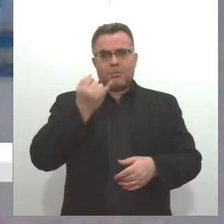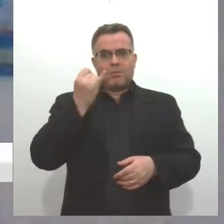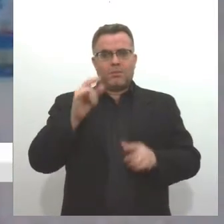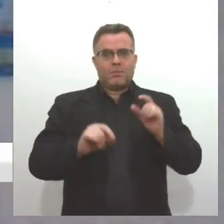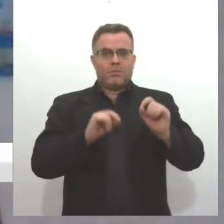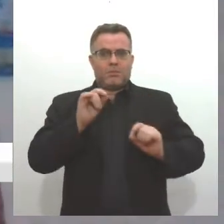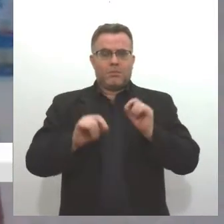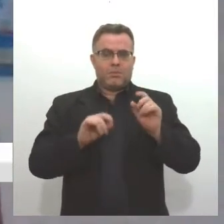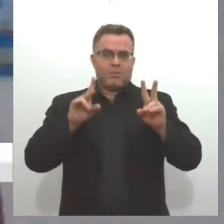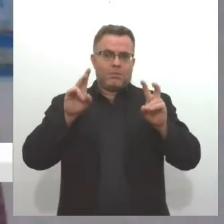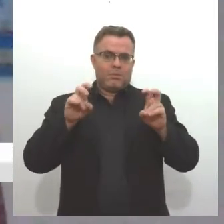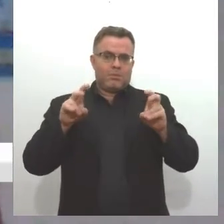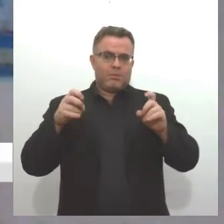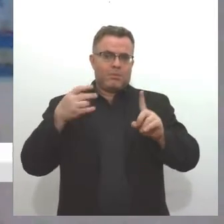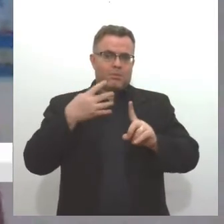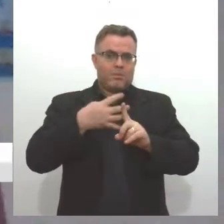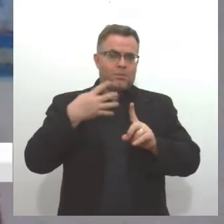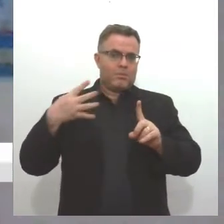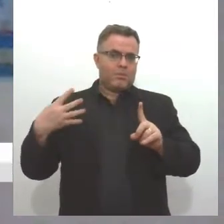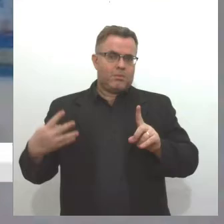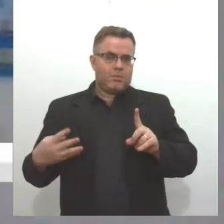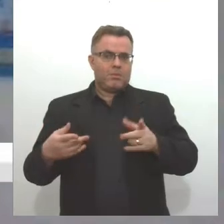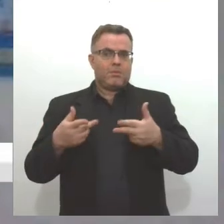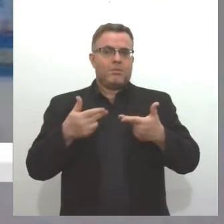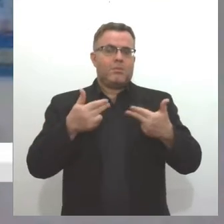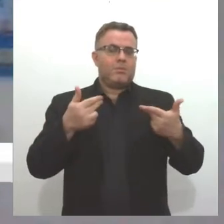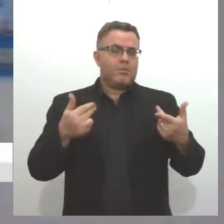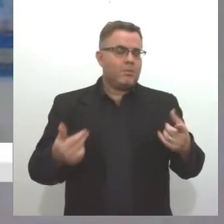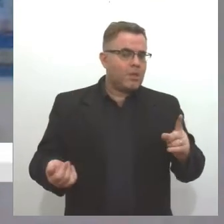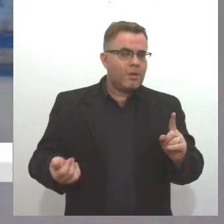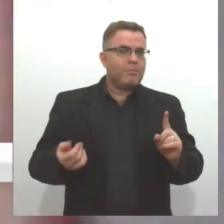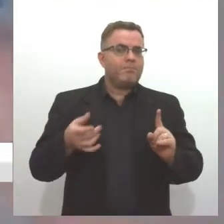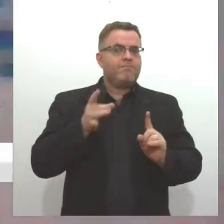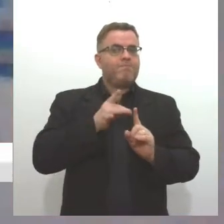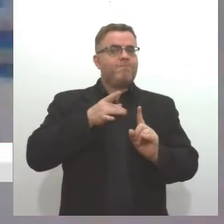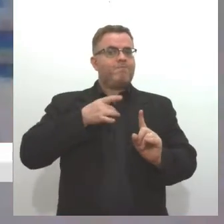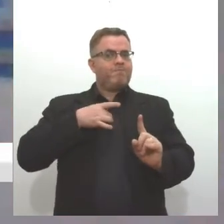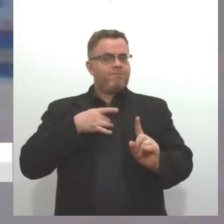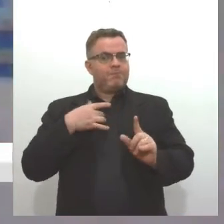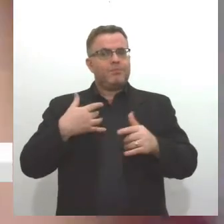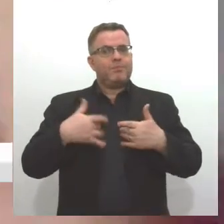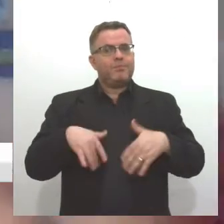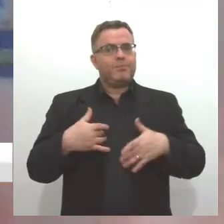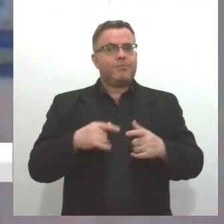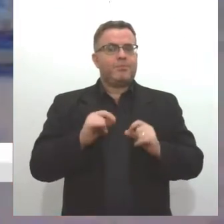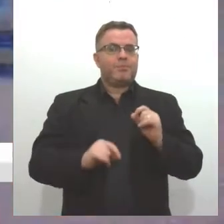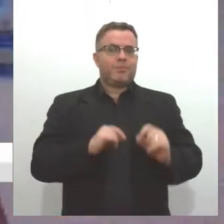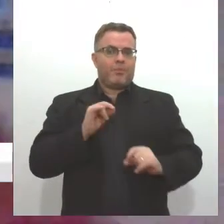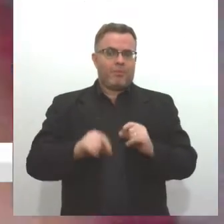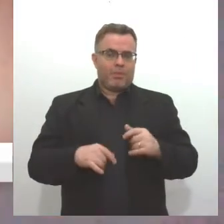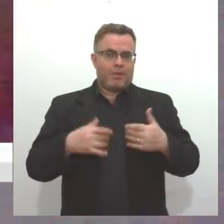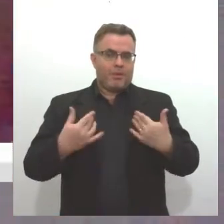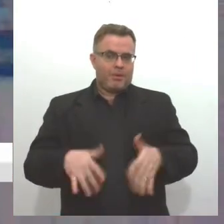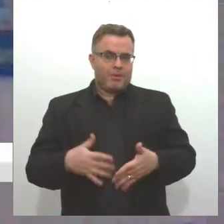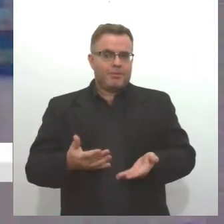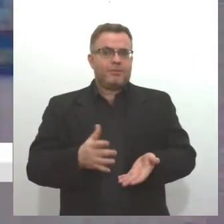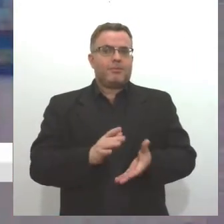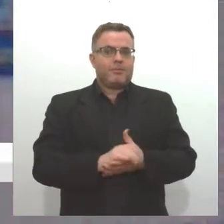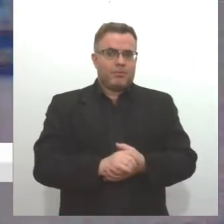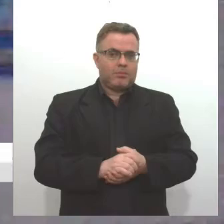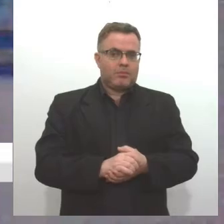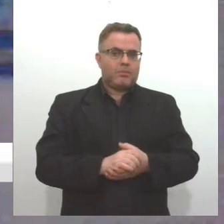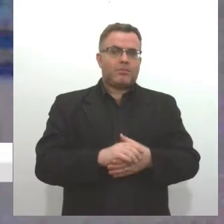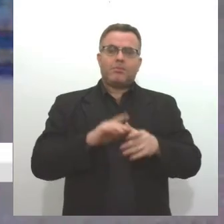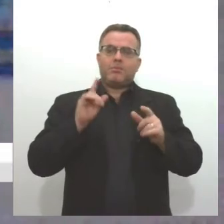pauta da LGBTfobia, nossas especificidades, que a gente não trata só de homossexuais, trata de bissexuais, trata de travestis,